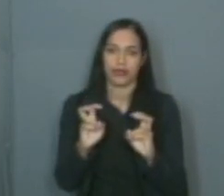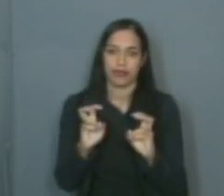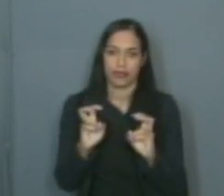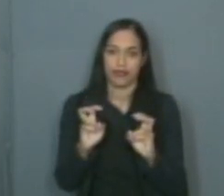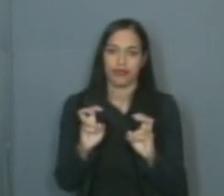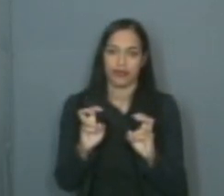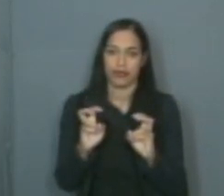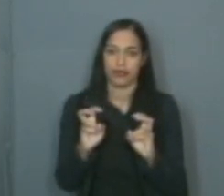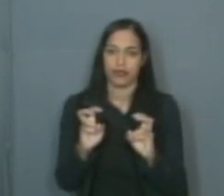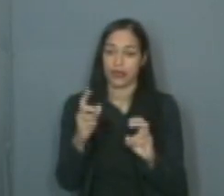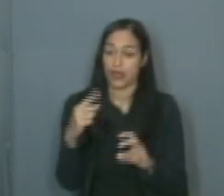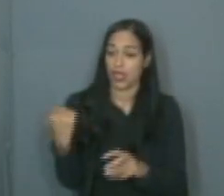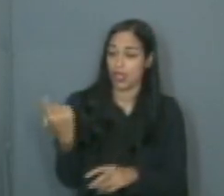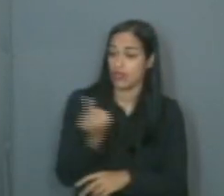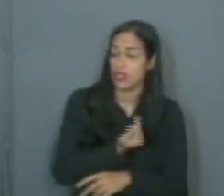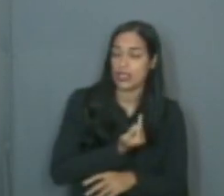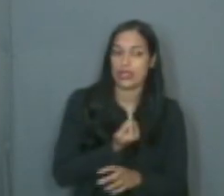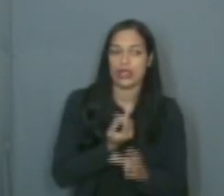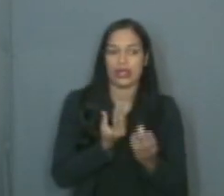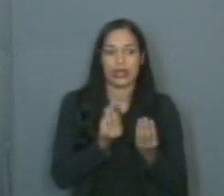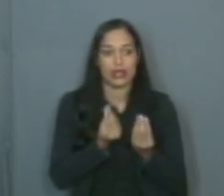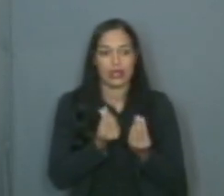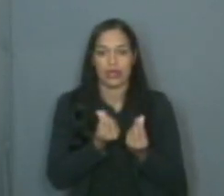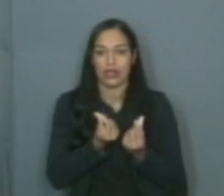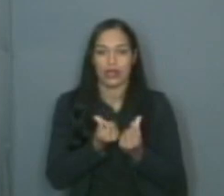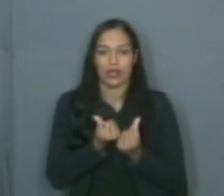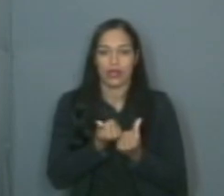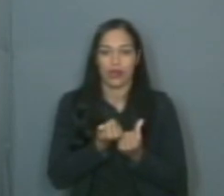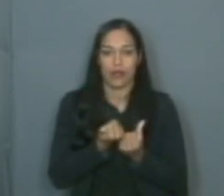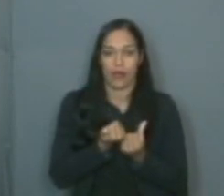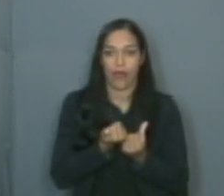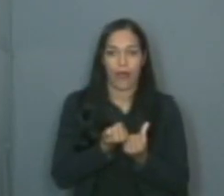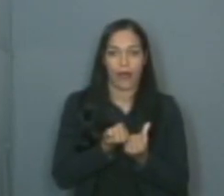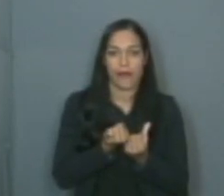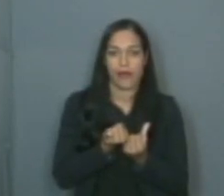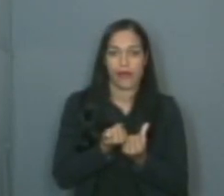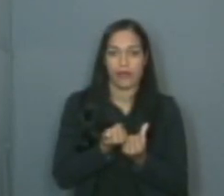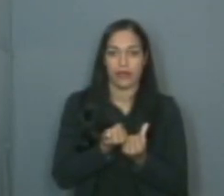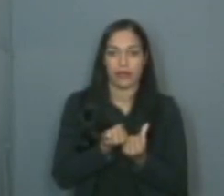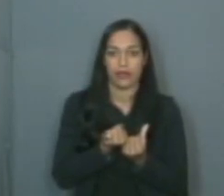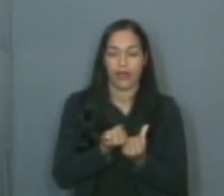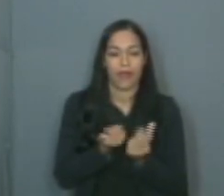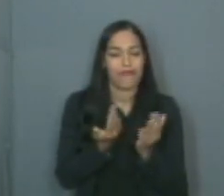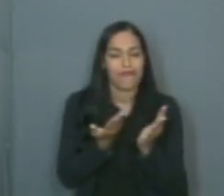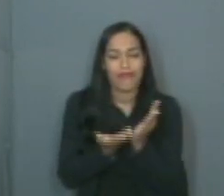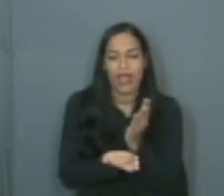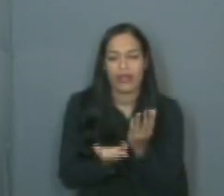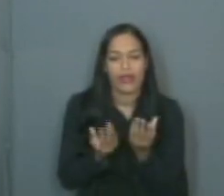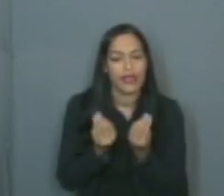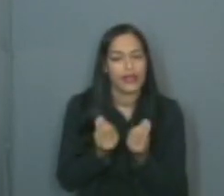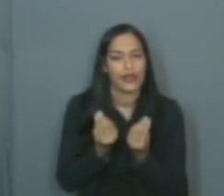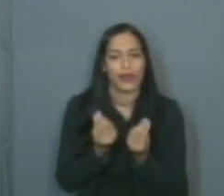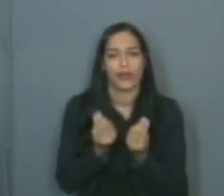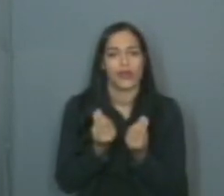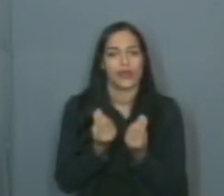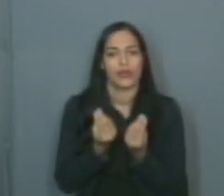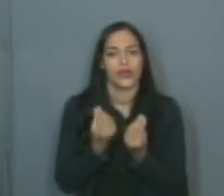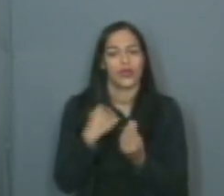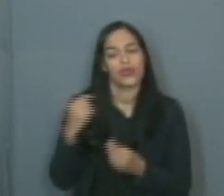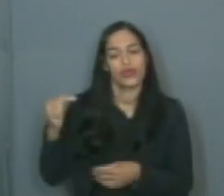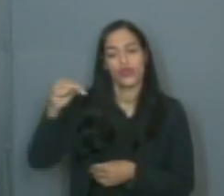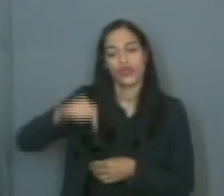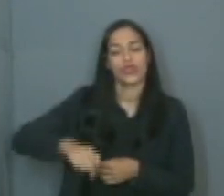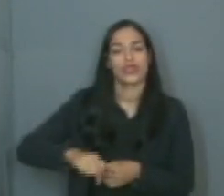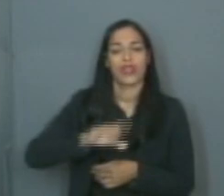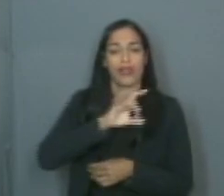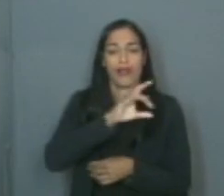emoção, a gente está perdendo um pouco o caminho que realmente o que nos trouxe aqui